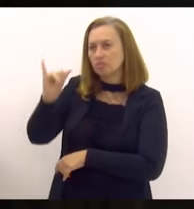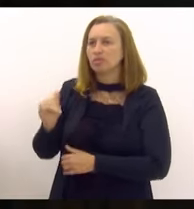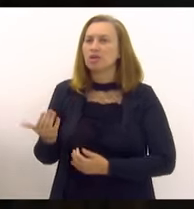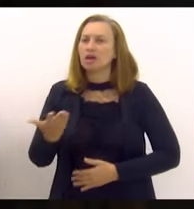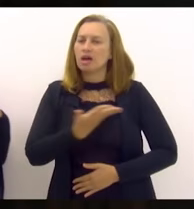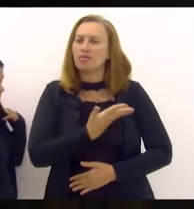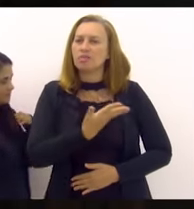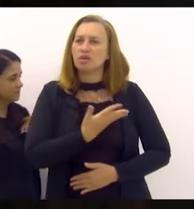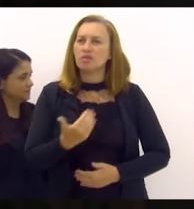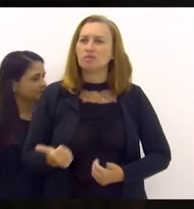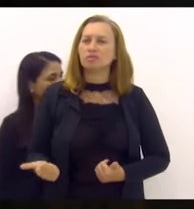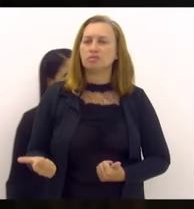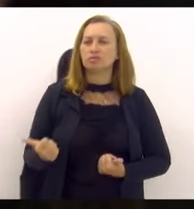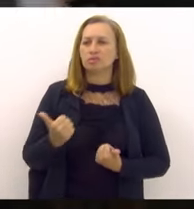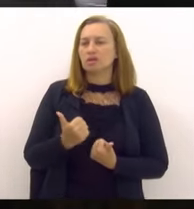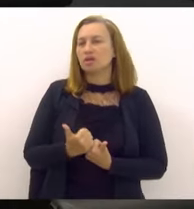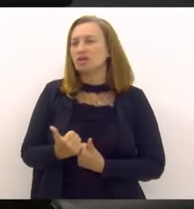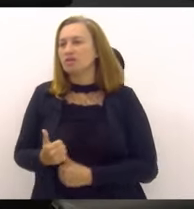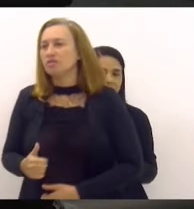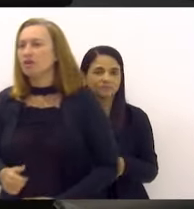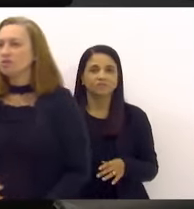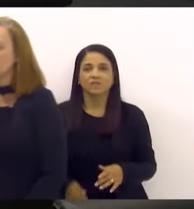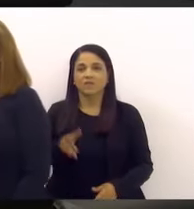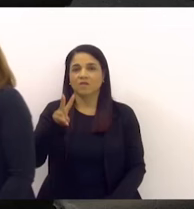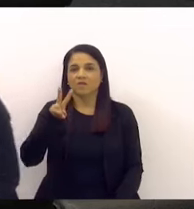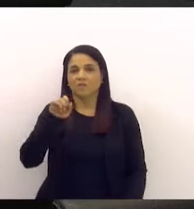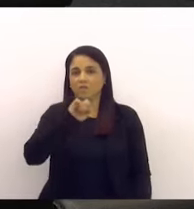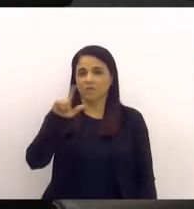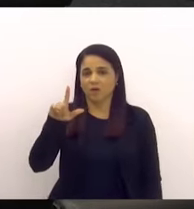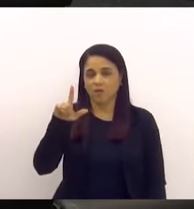amigo deputado Valceaza.